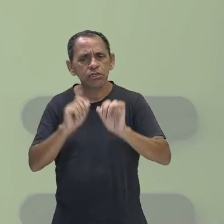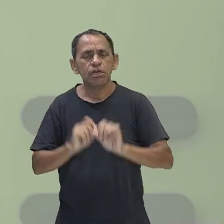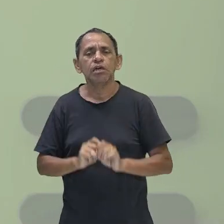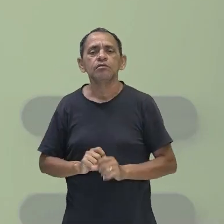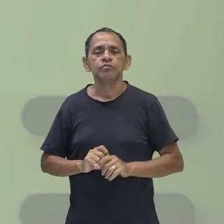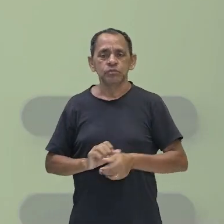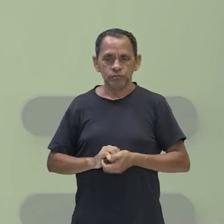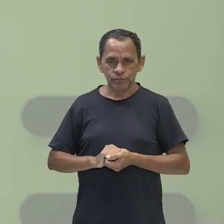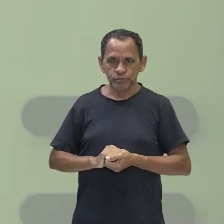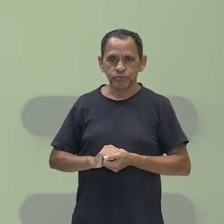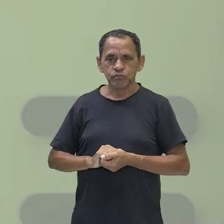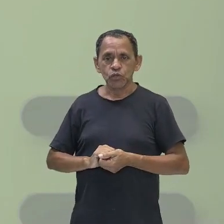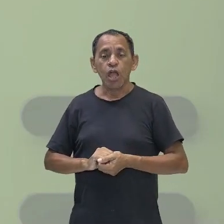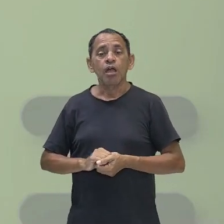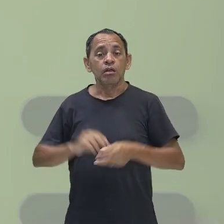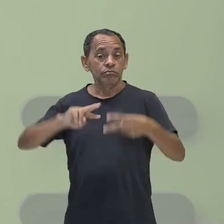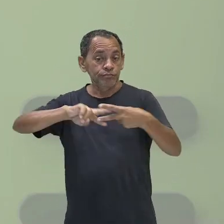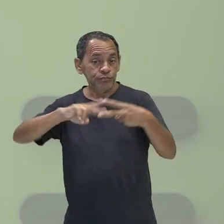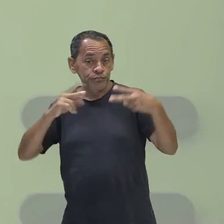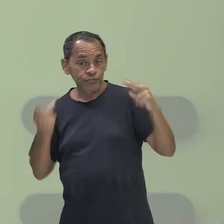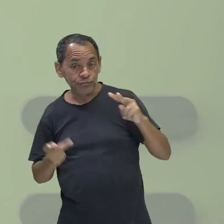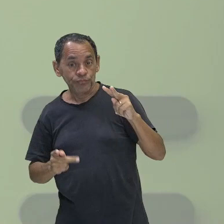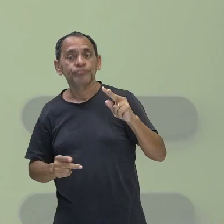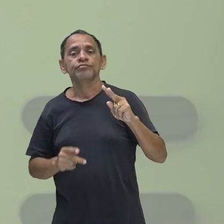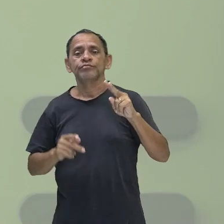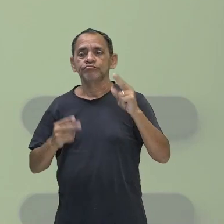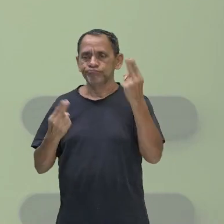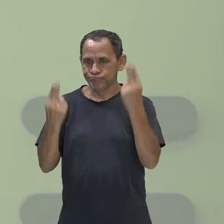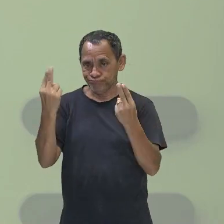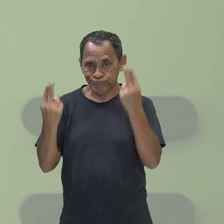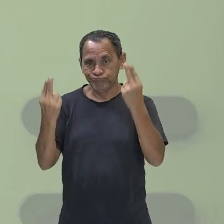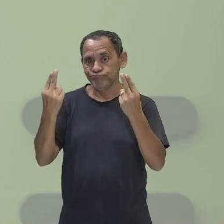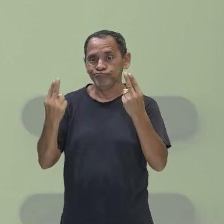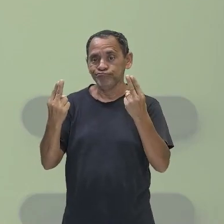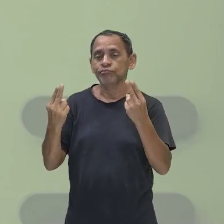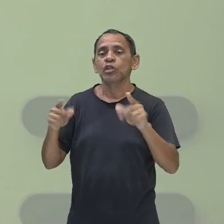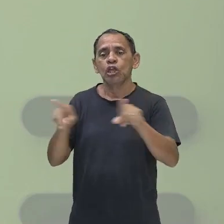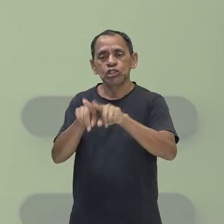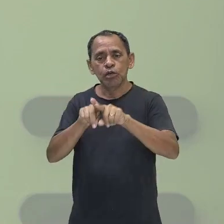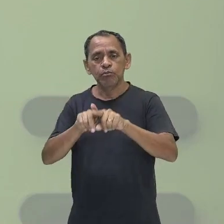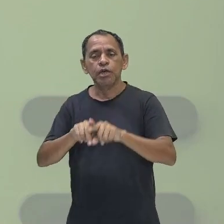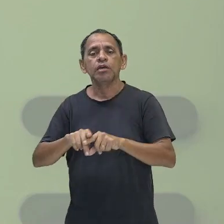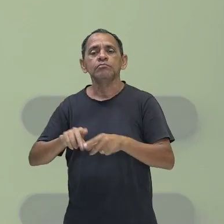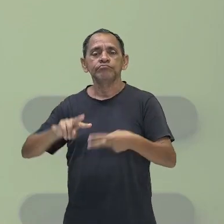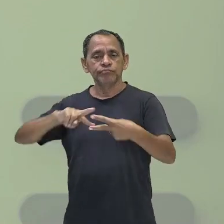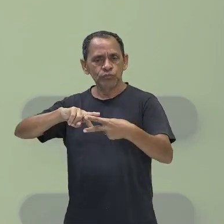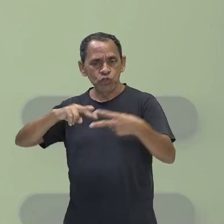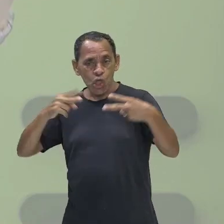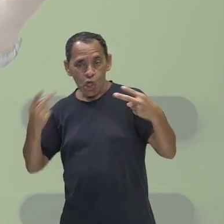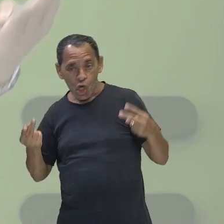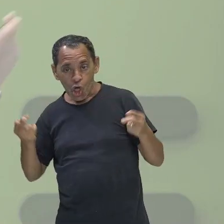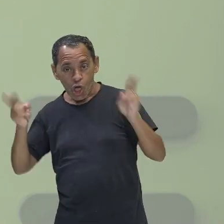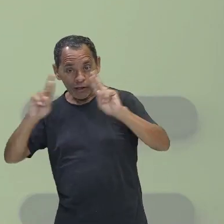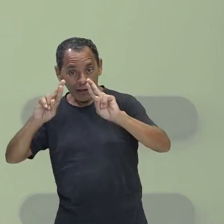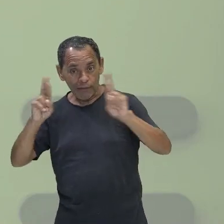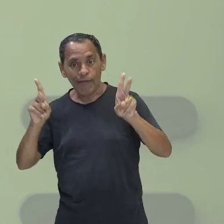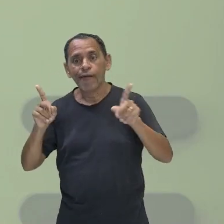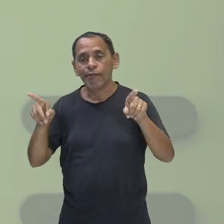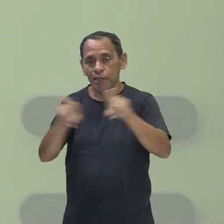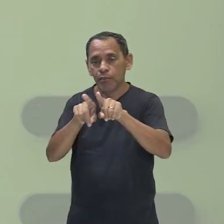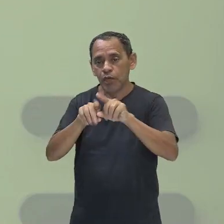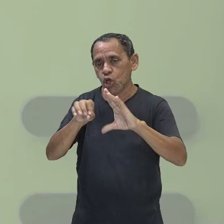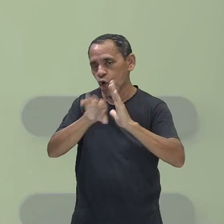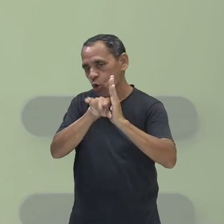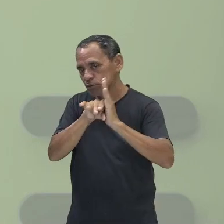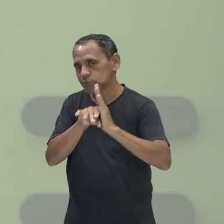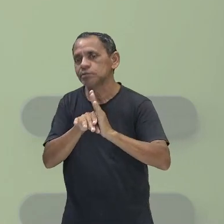está representando os genes e os 2 alelos possíveis e também está somando todo esse conceito que a gente